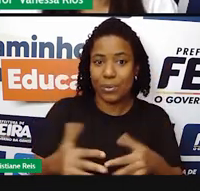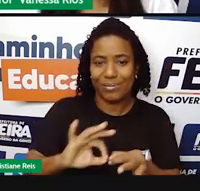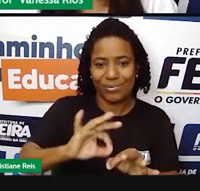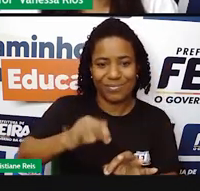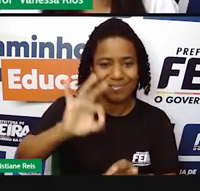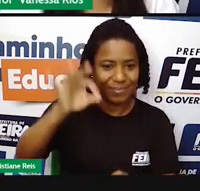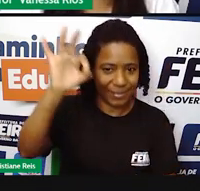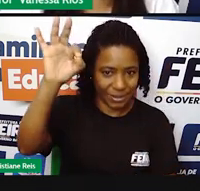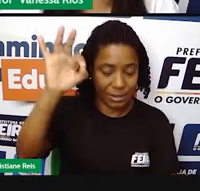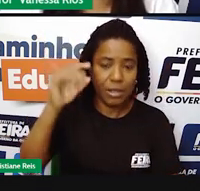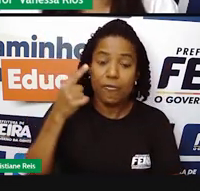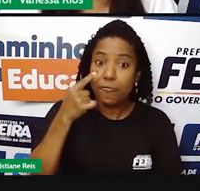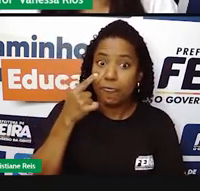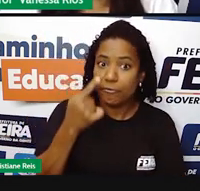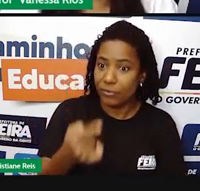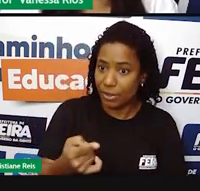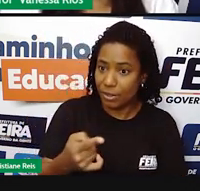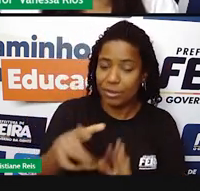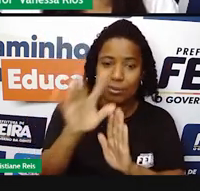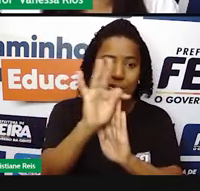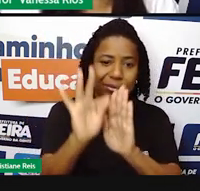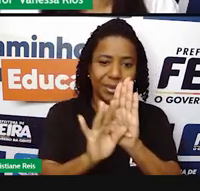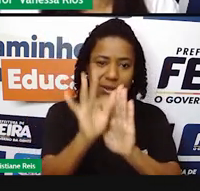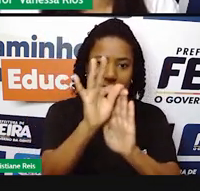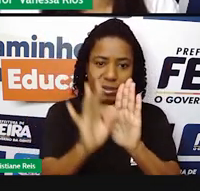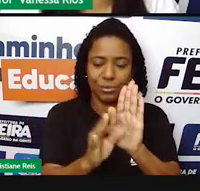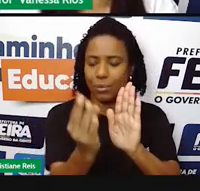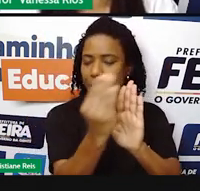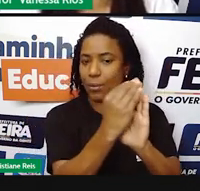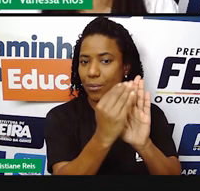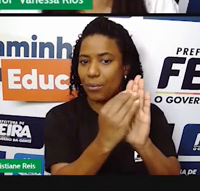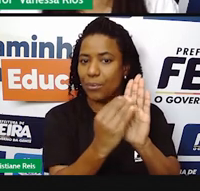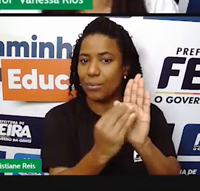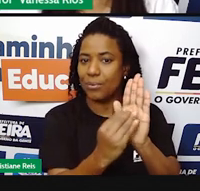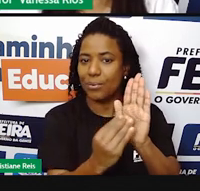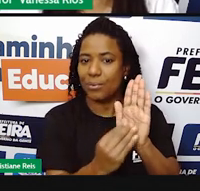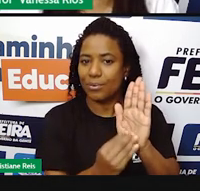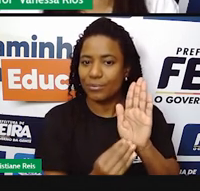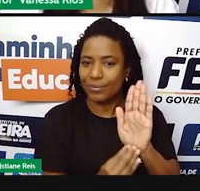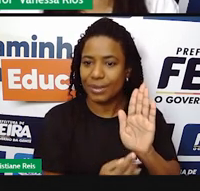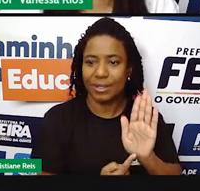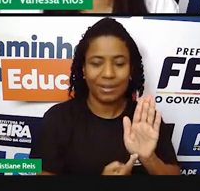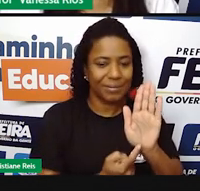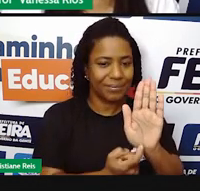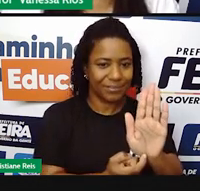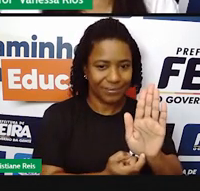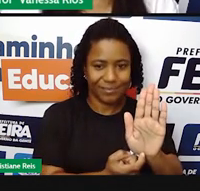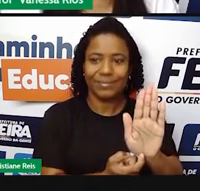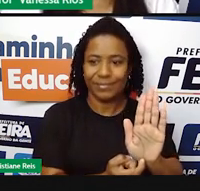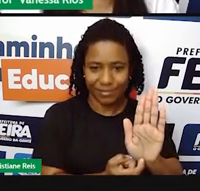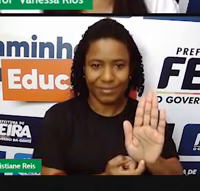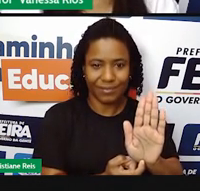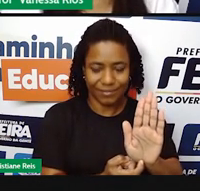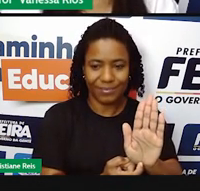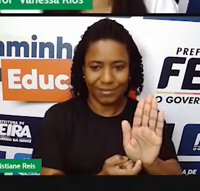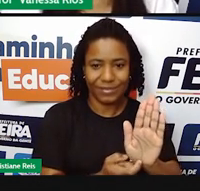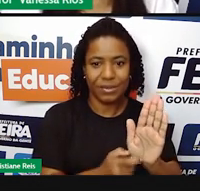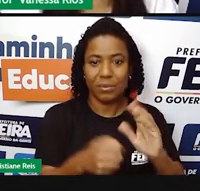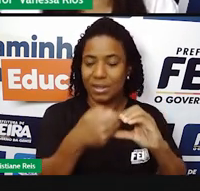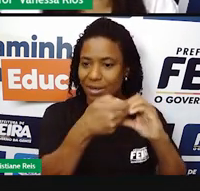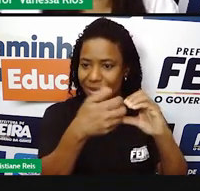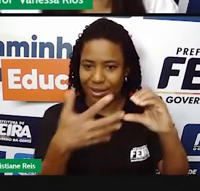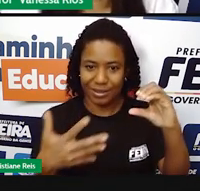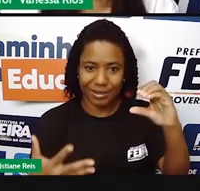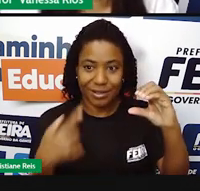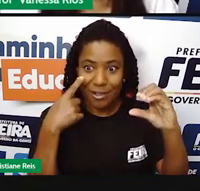dentro desse texto, né, da organização desse texto, a apresentação de alguns elementos. Então, a gente já observa aqui a presença de